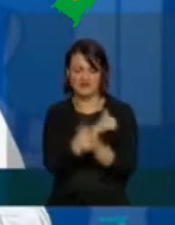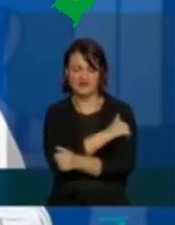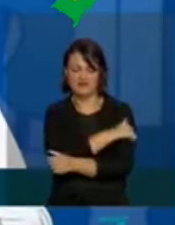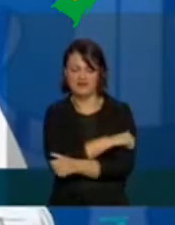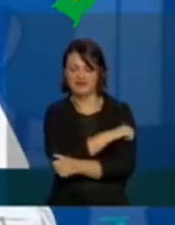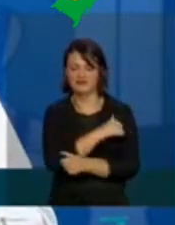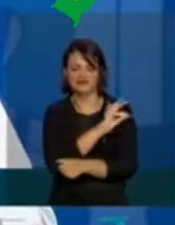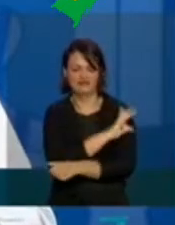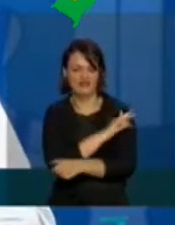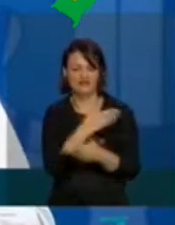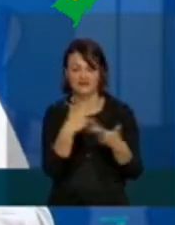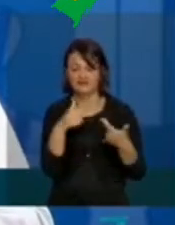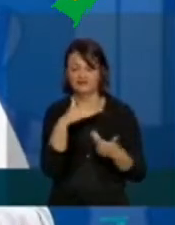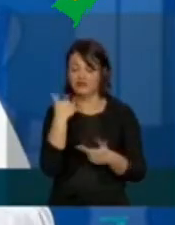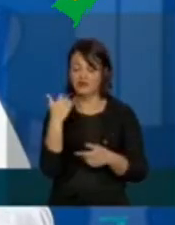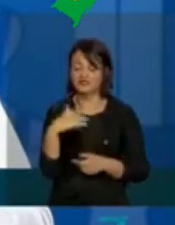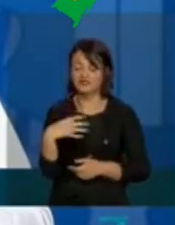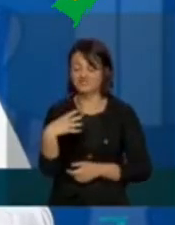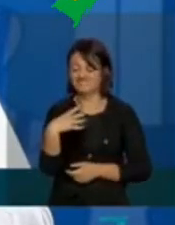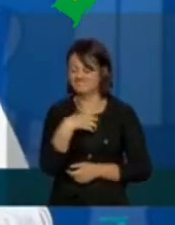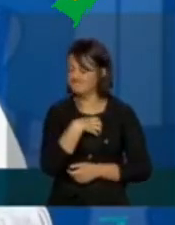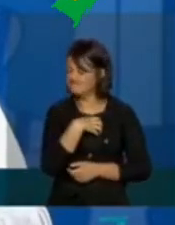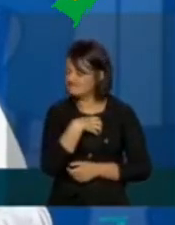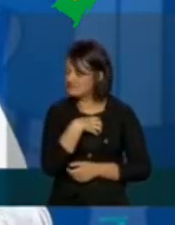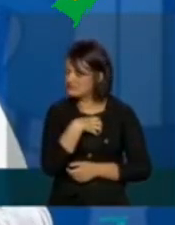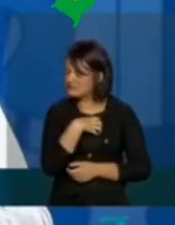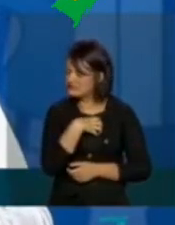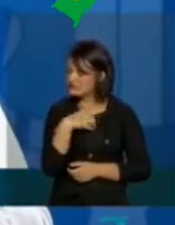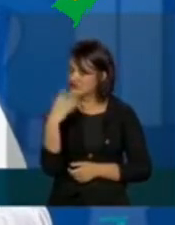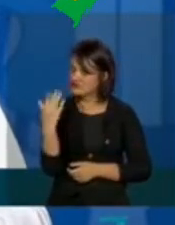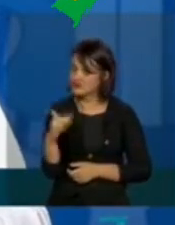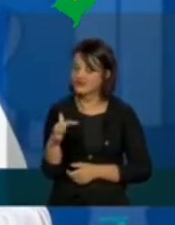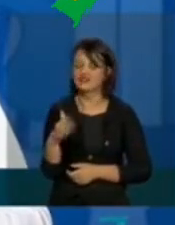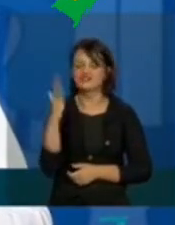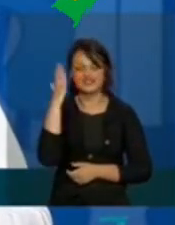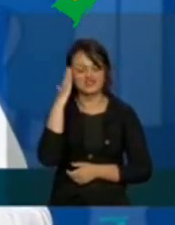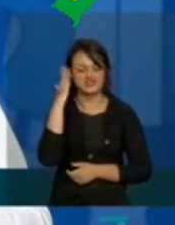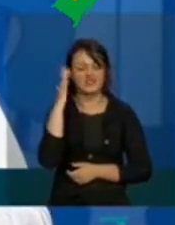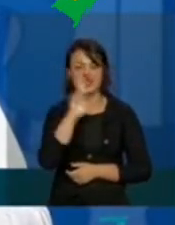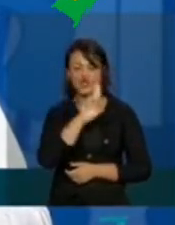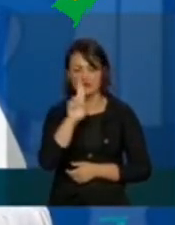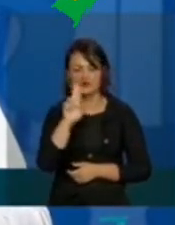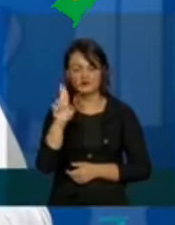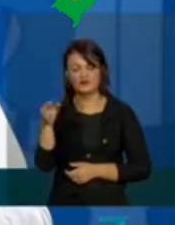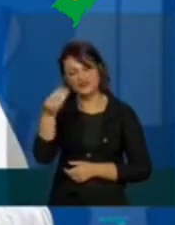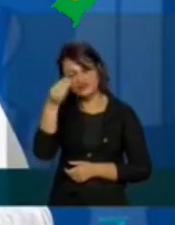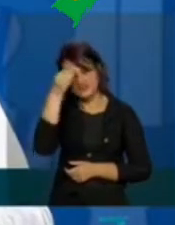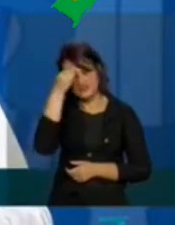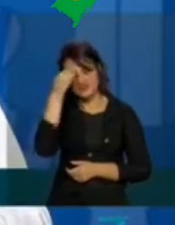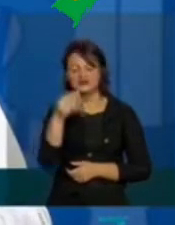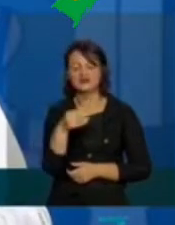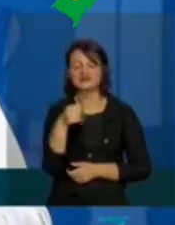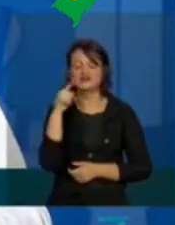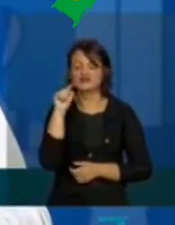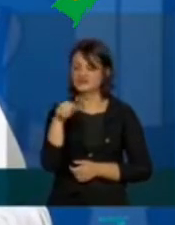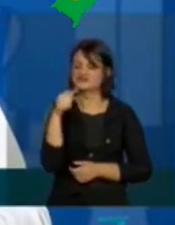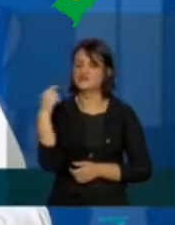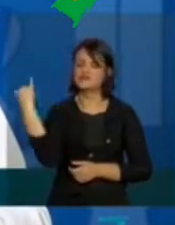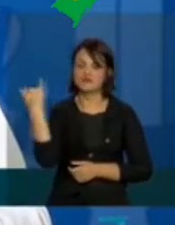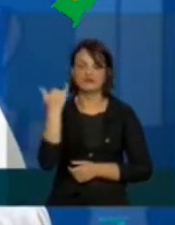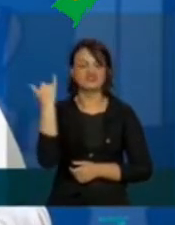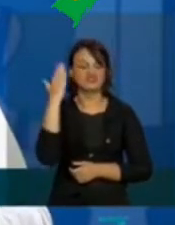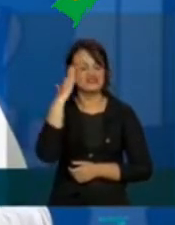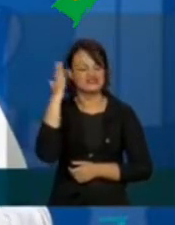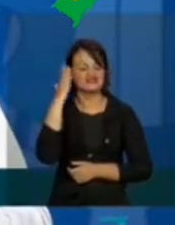de enfermagem, isso dói aqui na gente, a gente sabe, a gente está guardando os nomes de vocês, vocês são pessoas que a gente